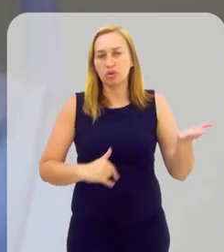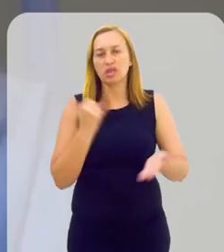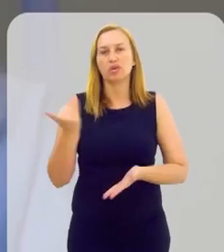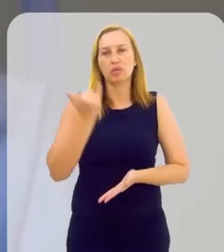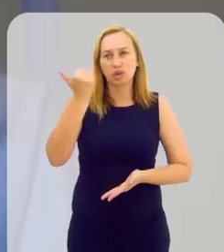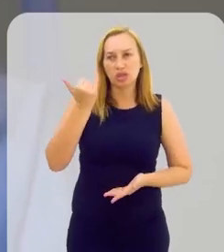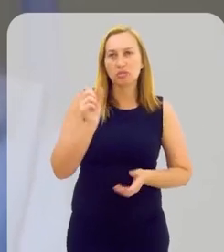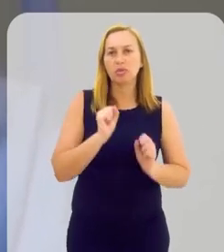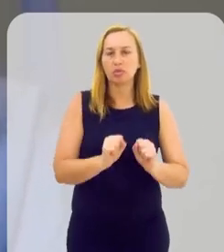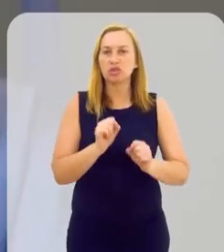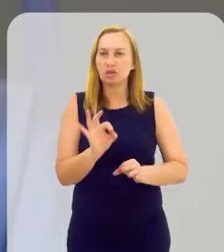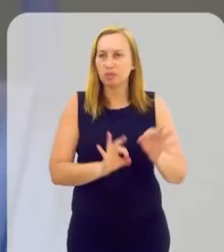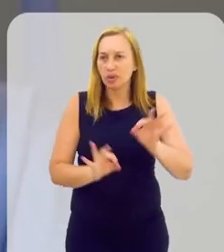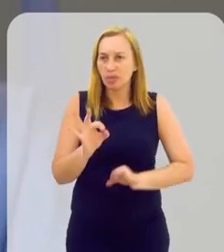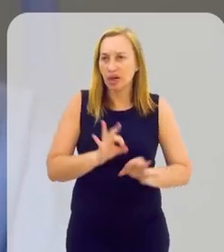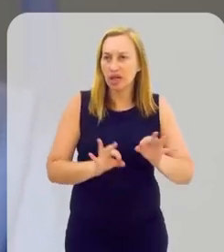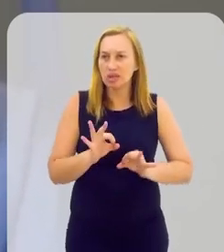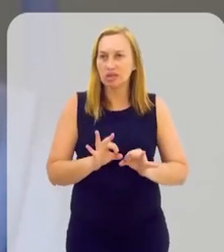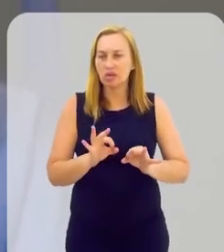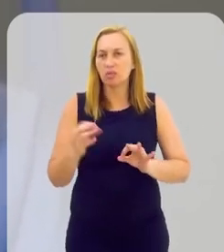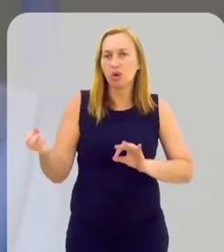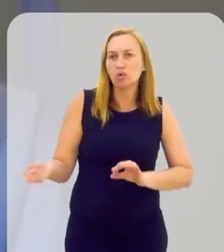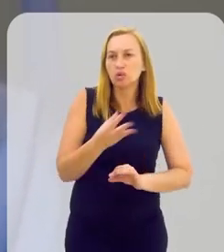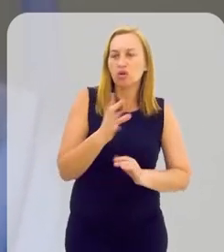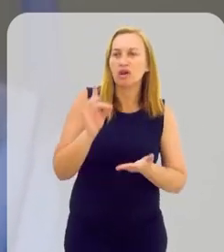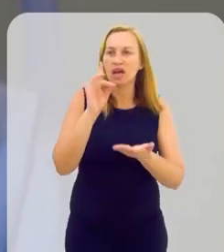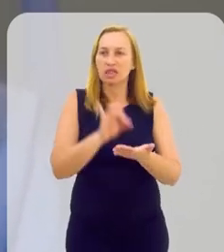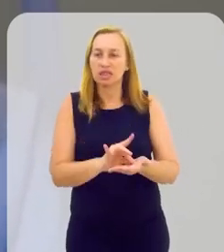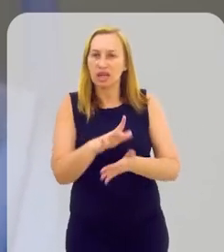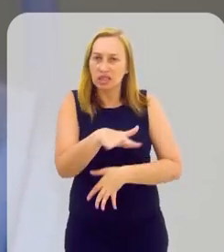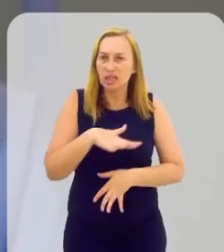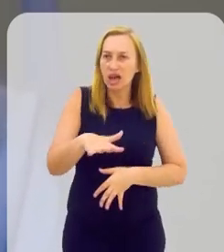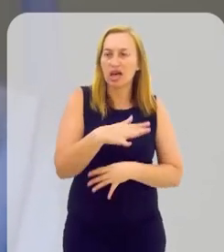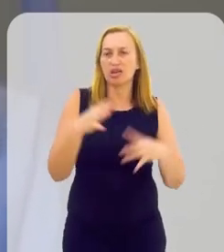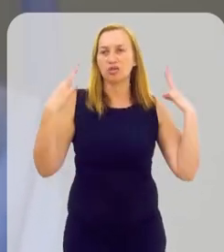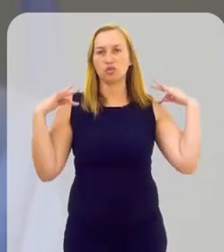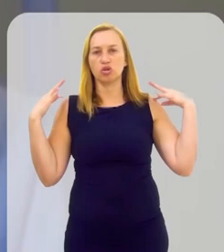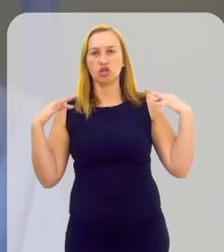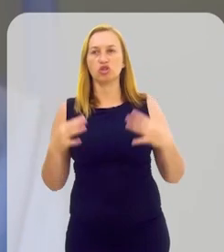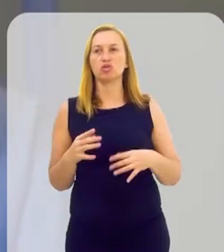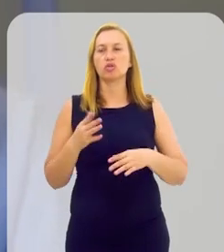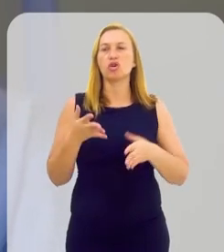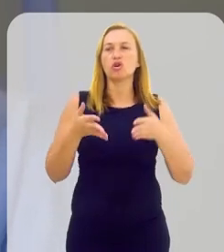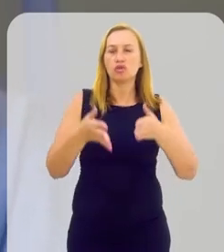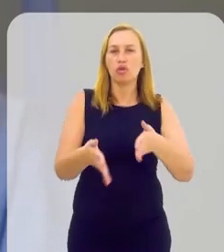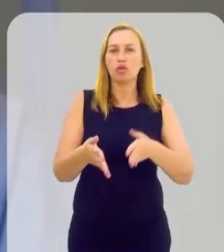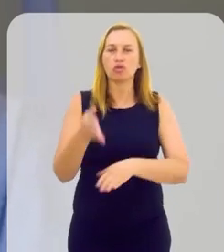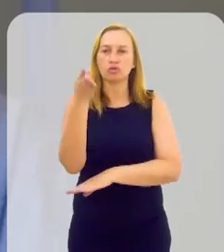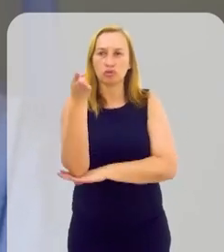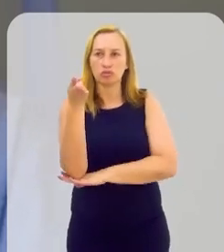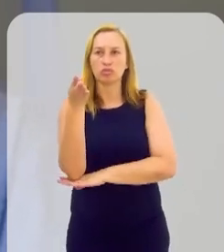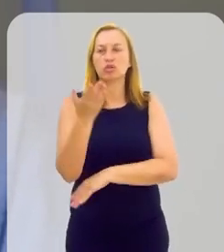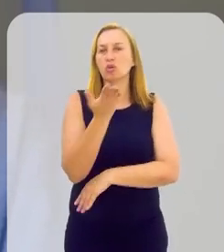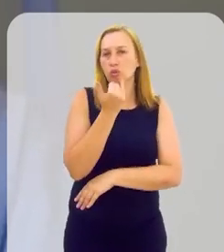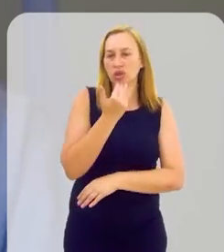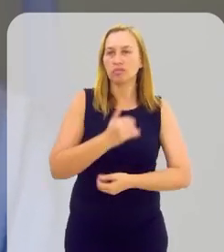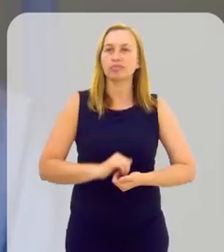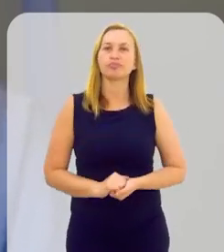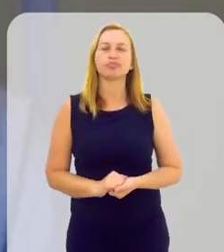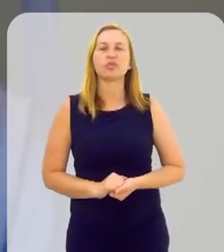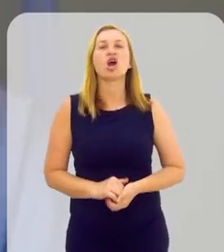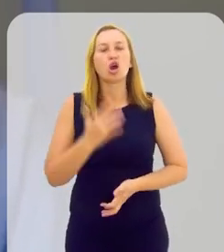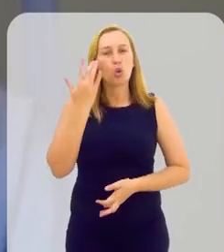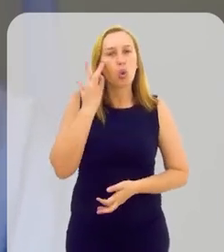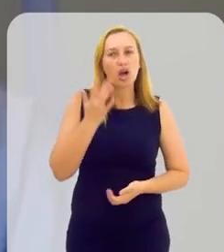documentos vão ser muito sinérgicos e isso é importante para a gente poder ter parâmetros para uma nova realidade do setor de turismo, principalmente na área de foco